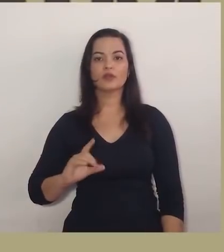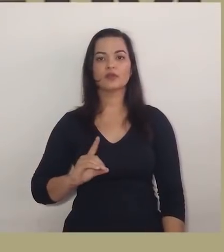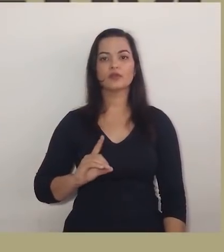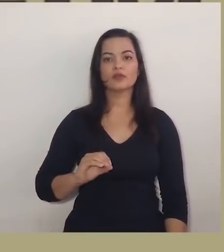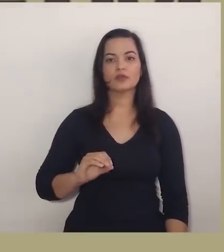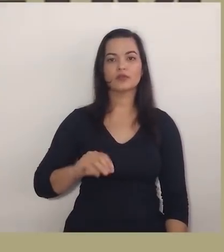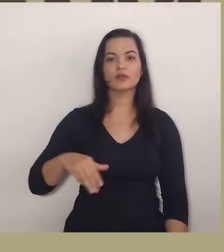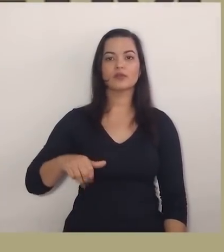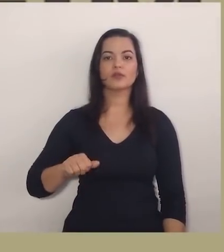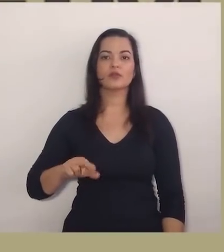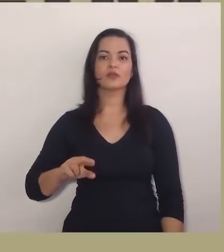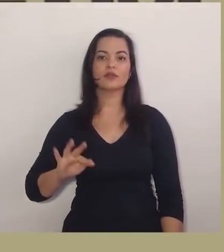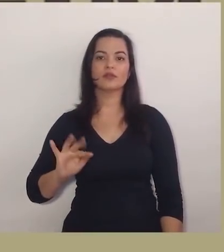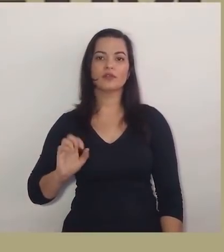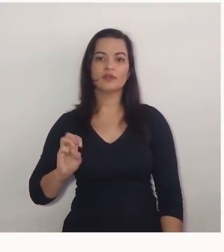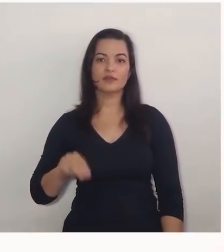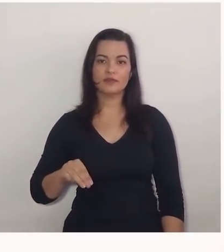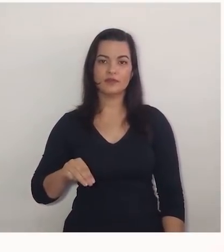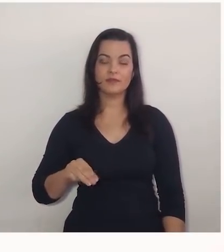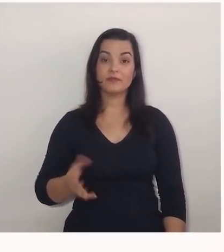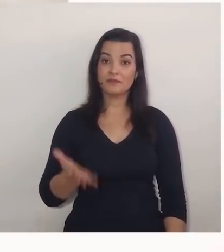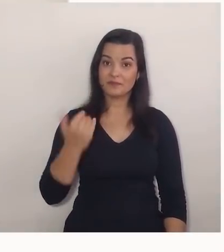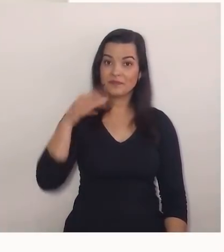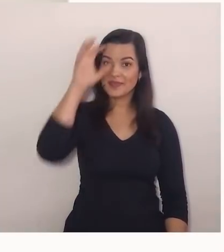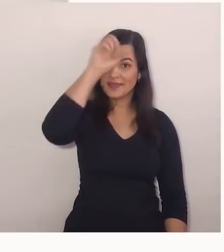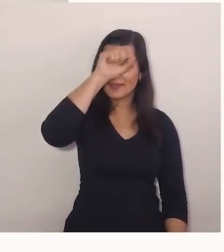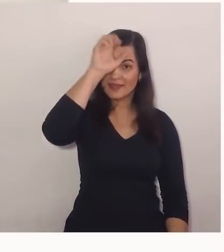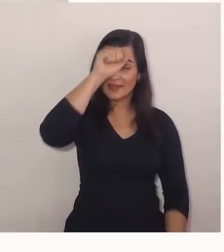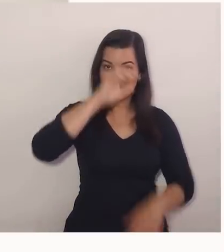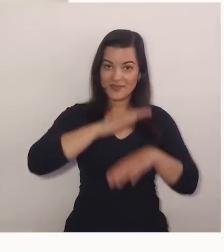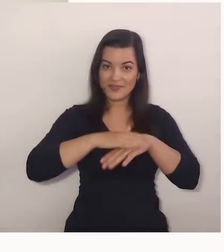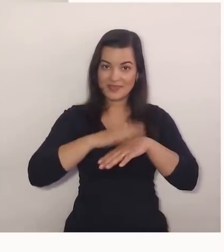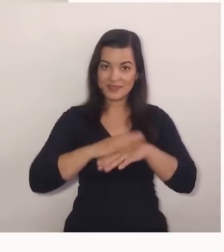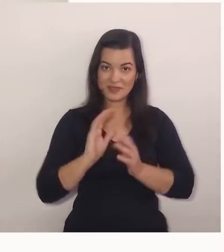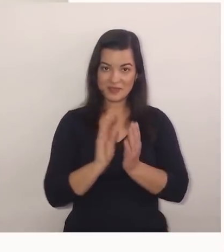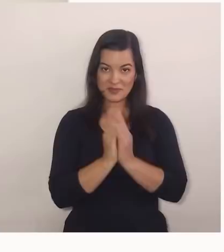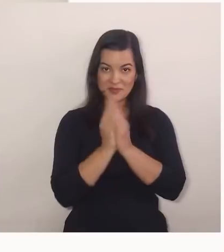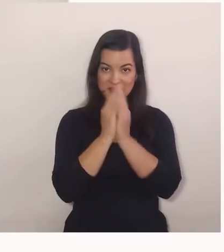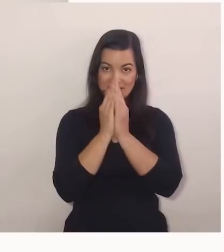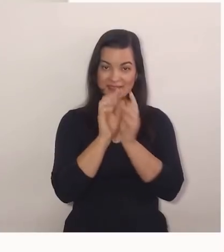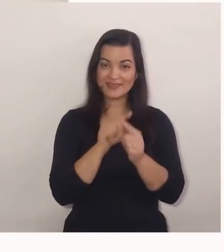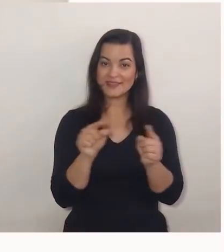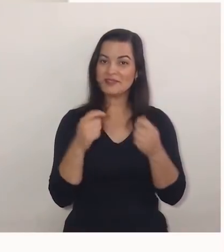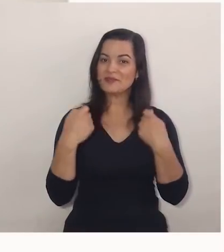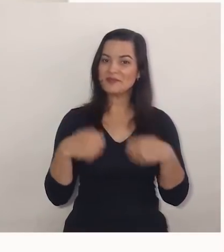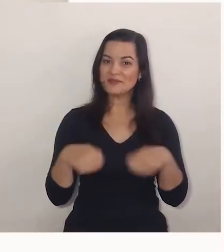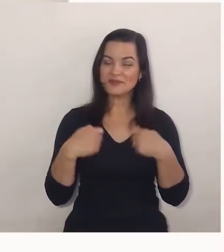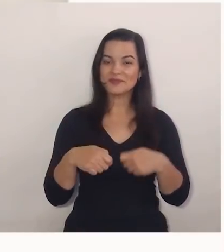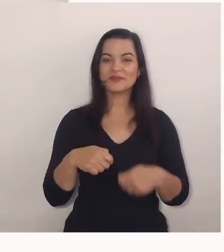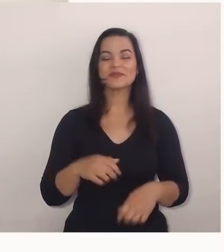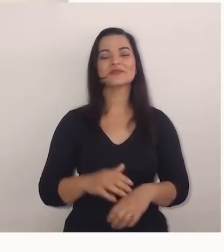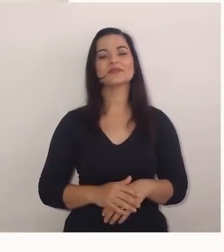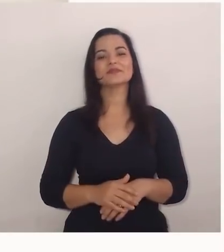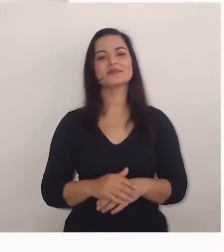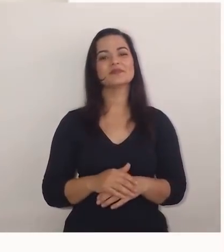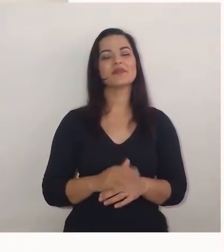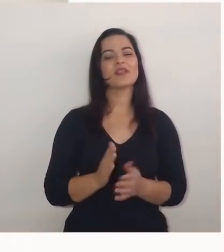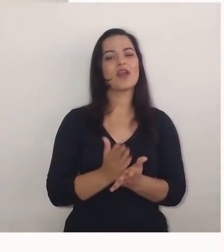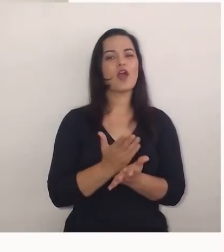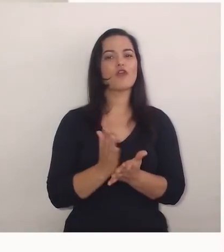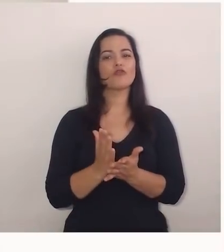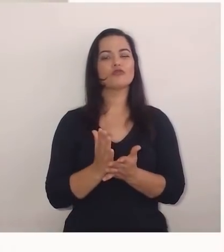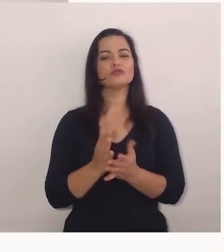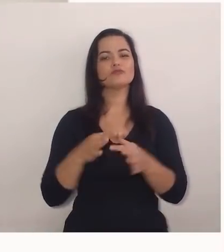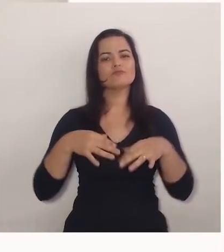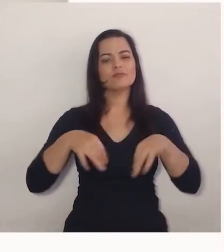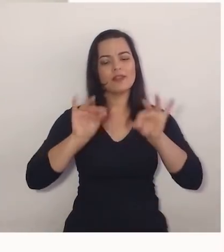e Costa do Marfim. Vamos aprender a fazer uma boneca Abayomi? Você vai precisar de retalhos. Eu peguei